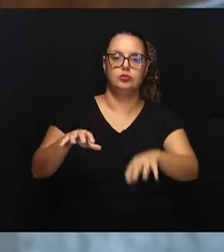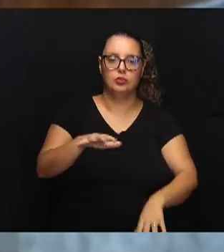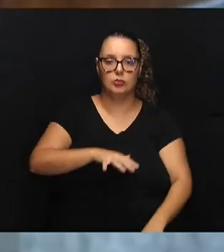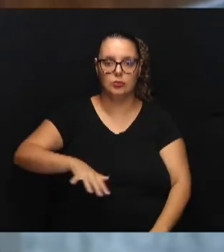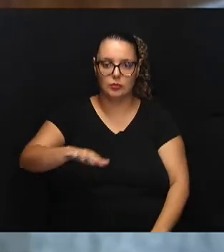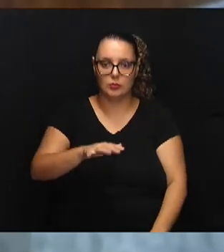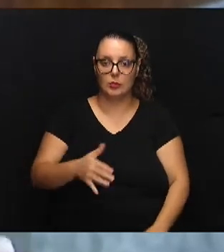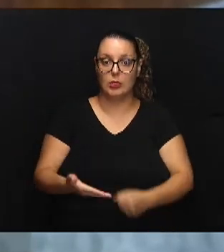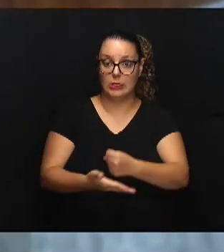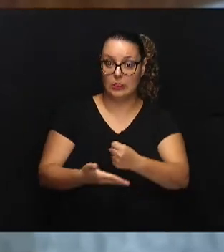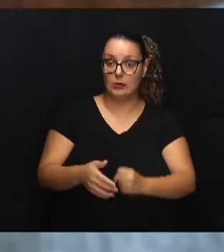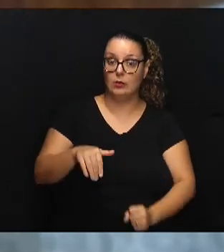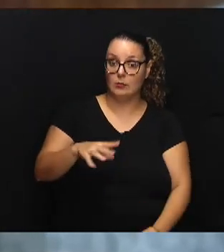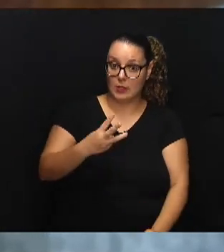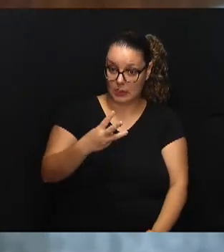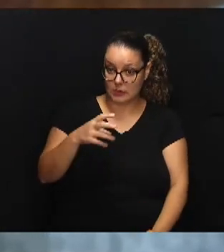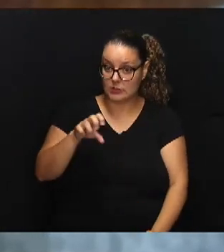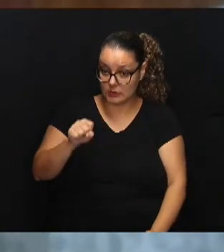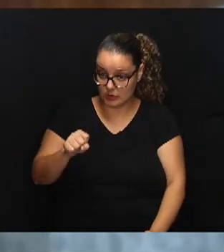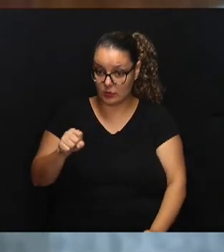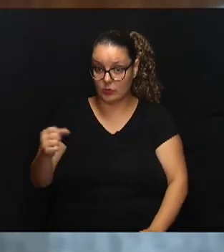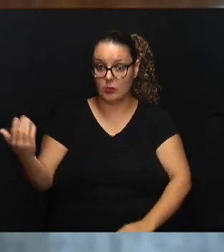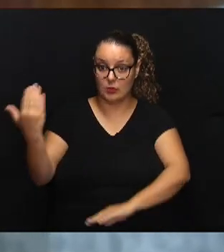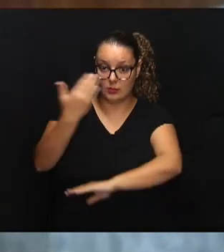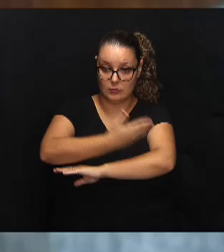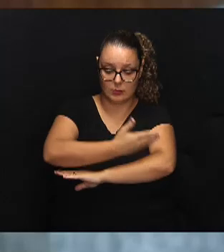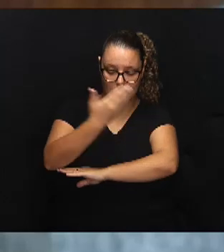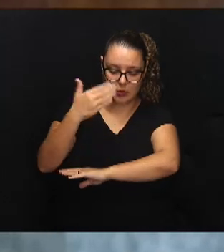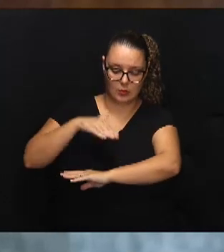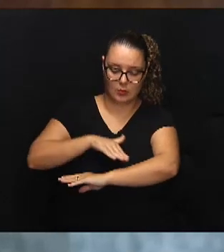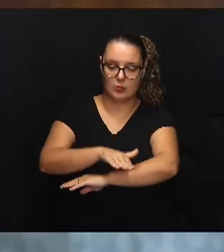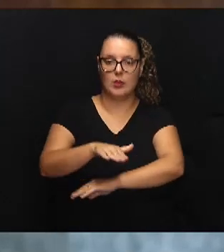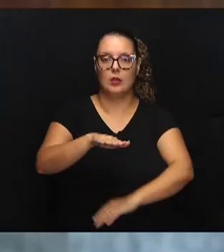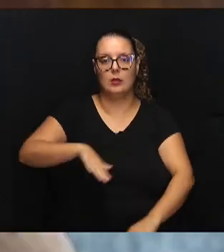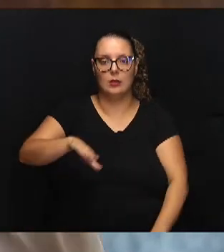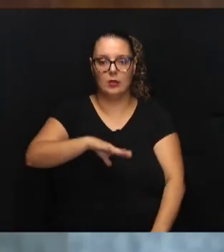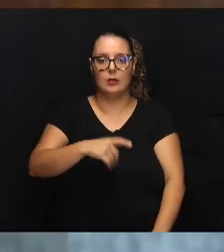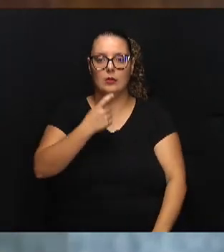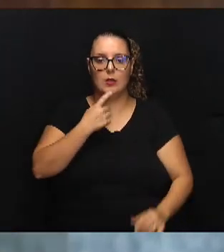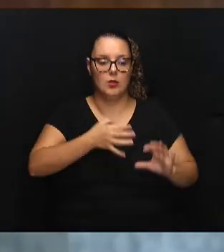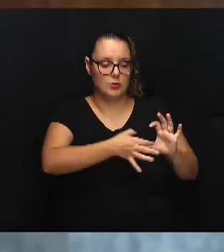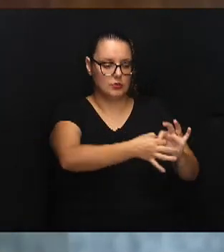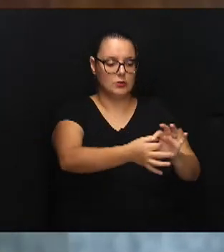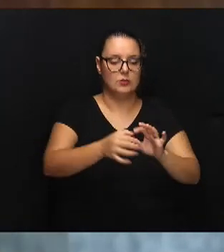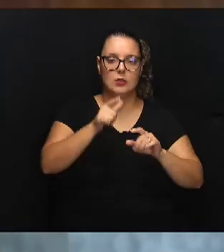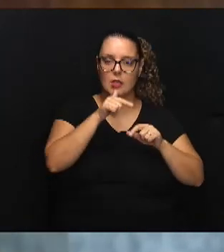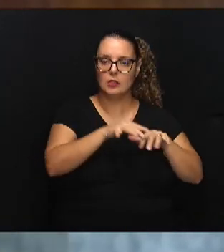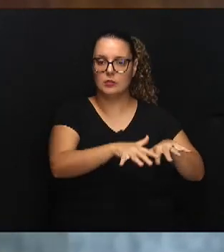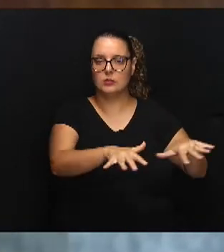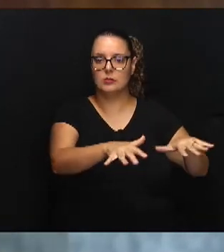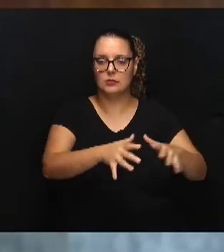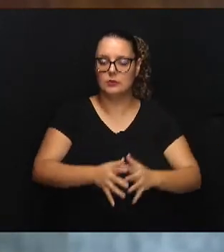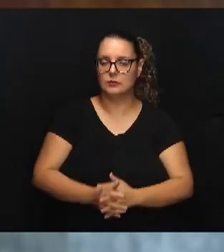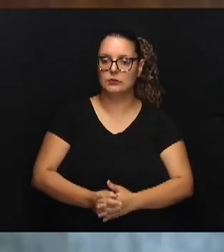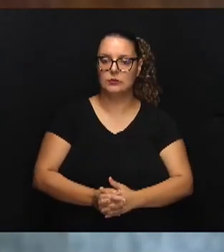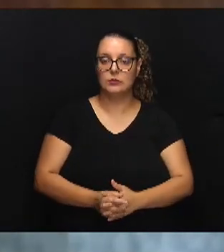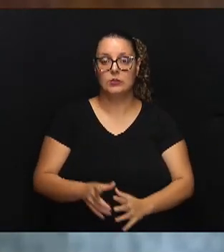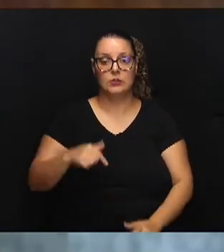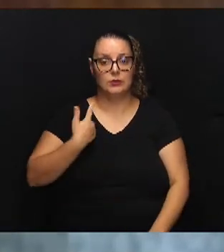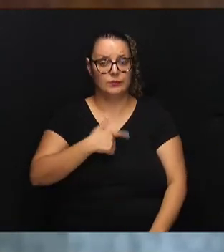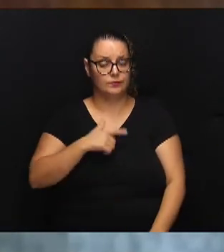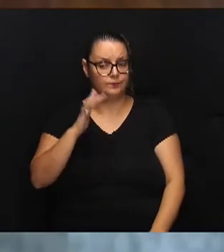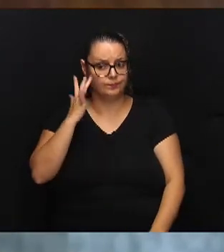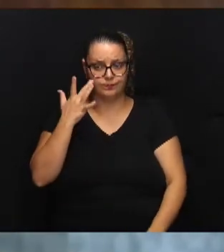no mínimo mais 38 pedágios aqui para a região de Campinas, Circuito das Águas, e a gente achou isso um